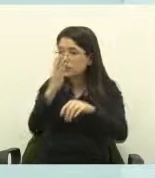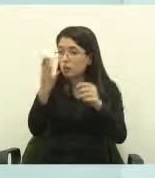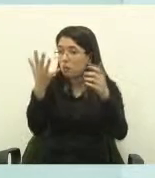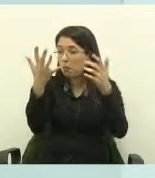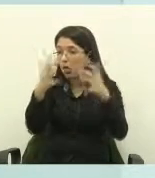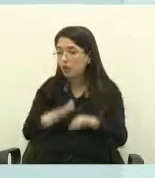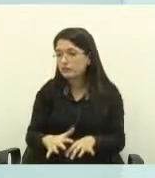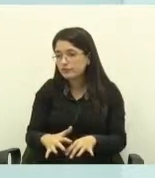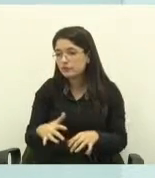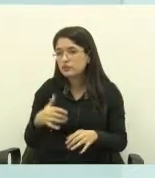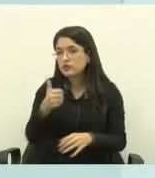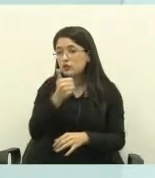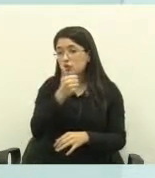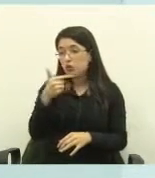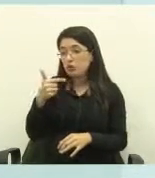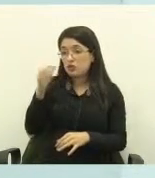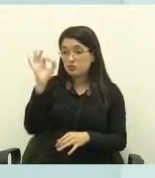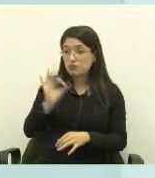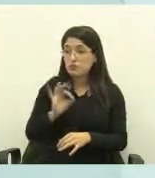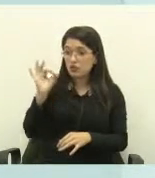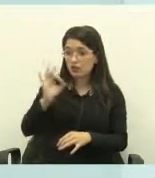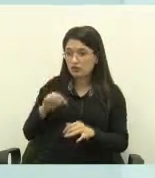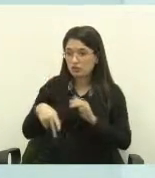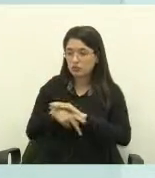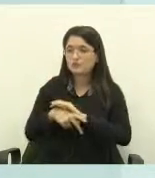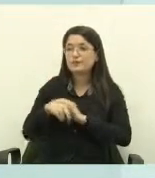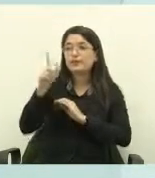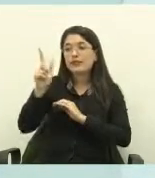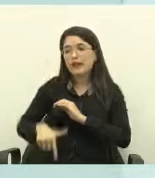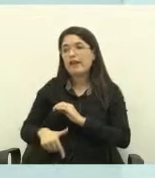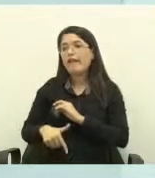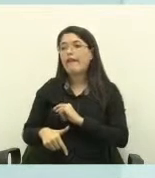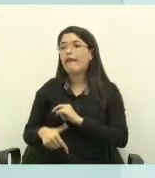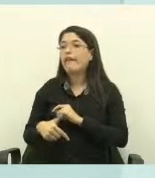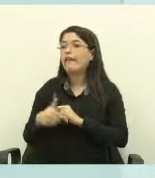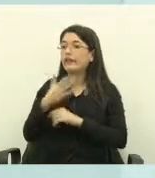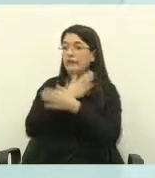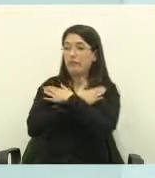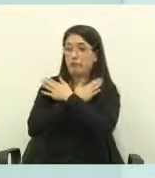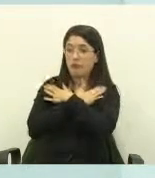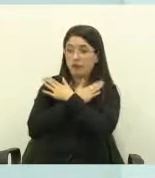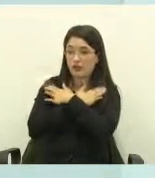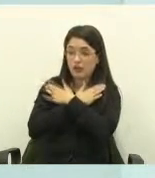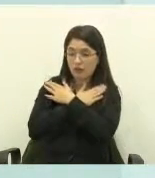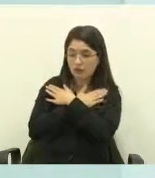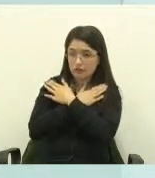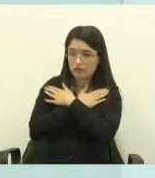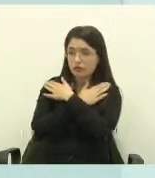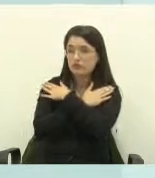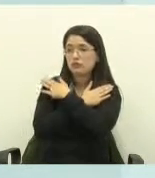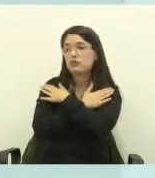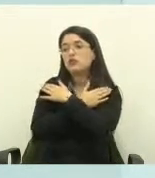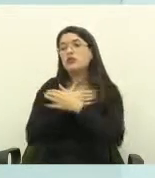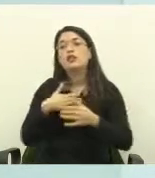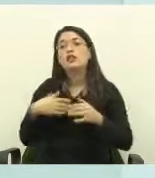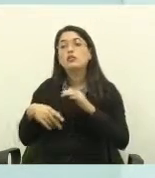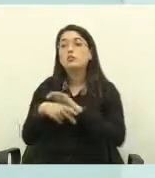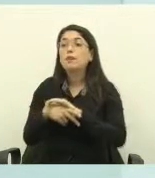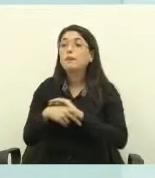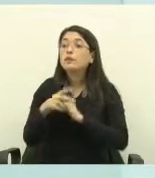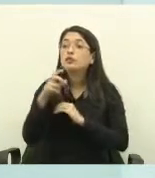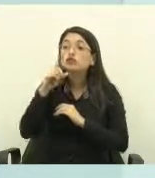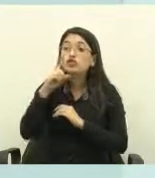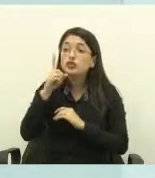12%, né, Heleno, de trabalhador desempregado. O município de Guarulhos, por dia, nós temos 50 pais de família que estão sendo